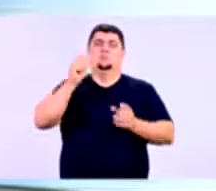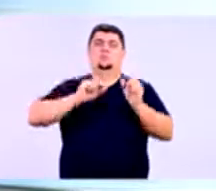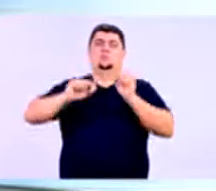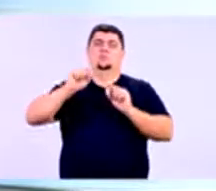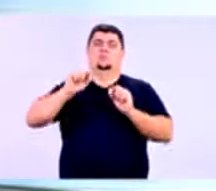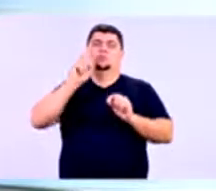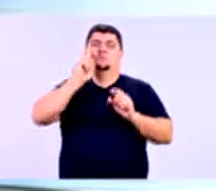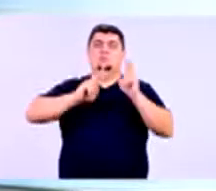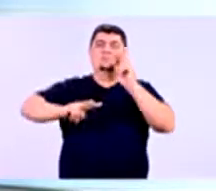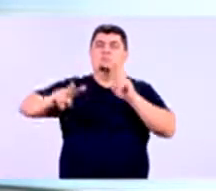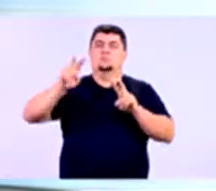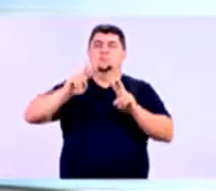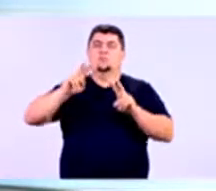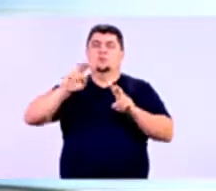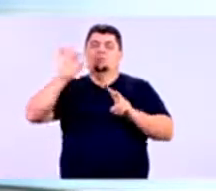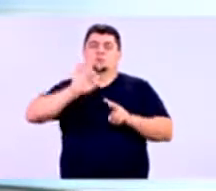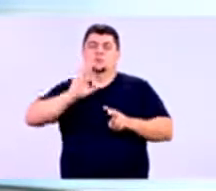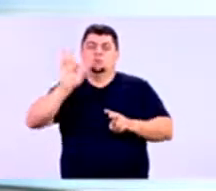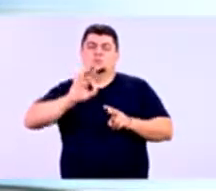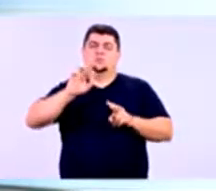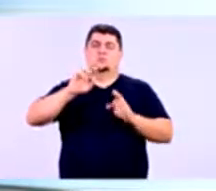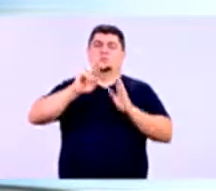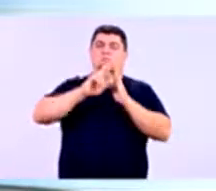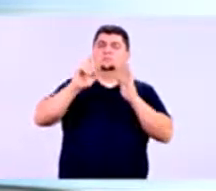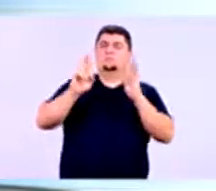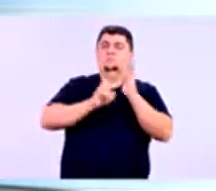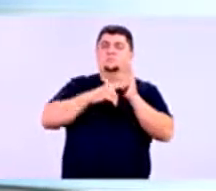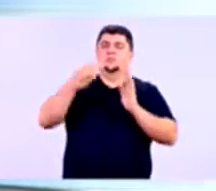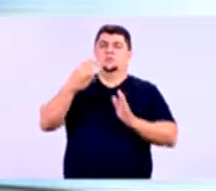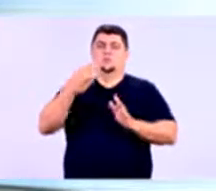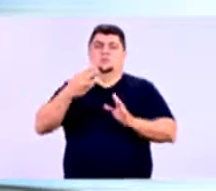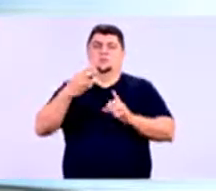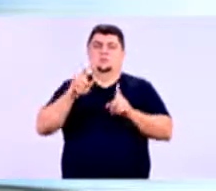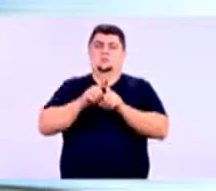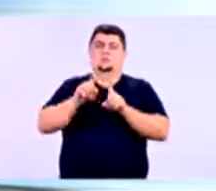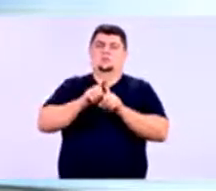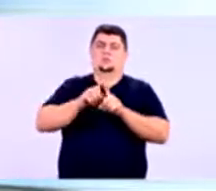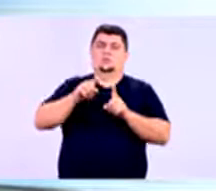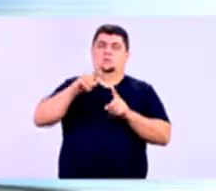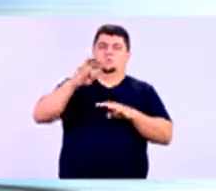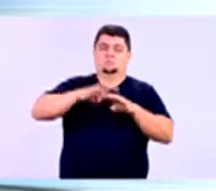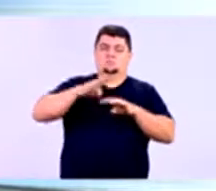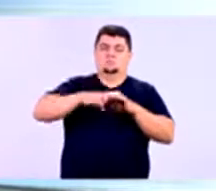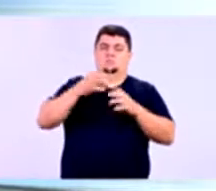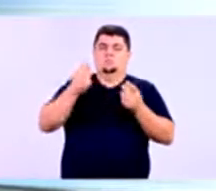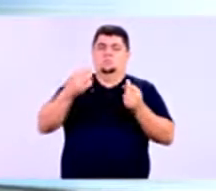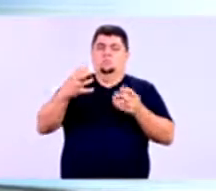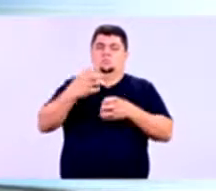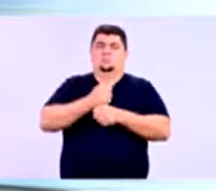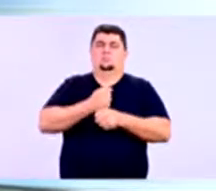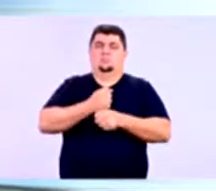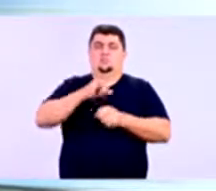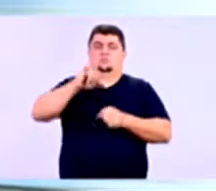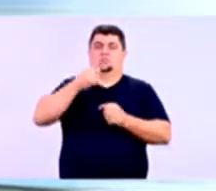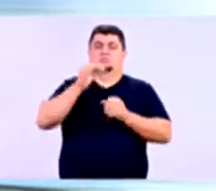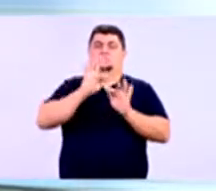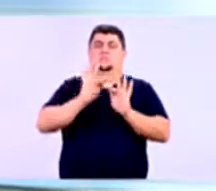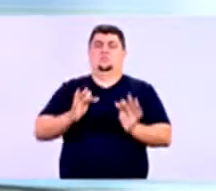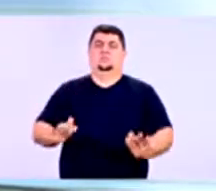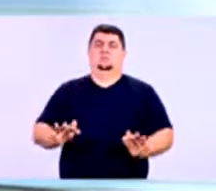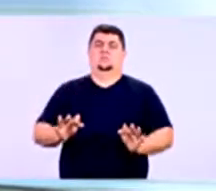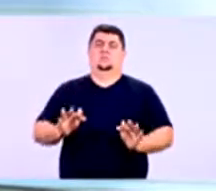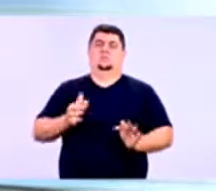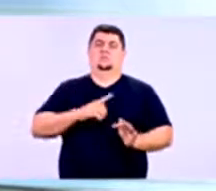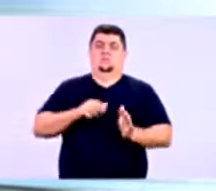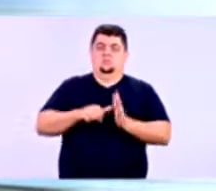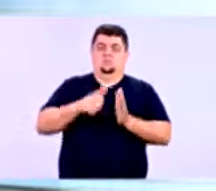vimos noção de porcentagem, regra de 3, e aí entramos no conteúdo de matemática financeira, que é juros simples. Então esse será o